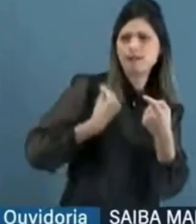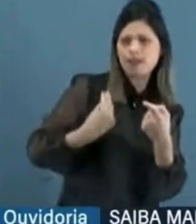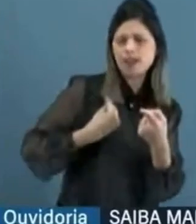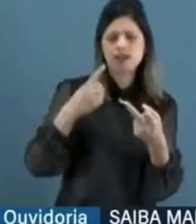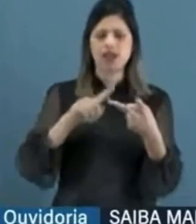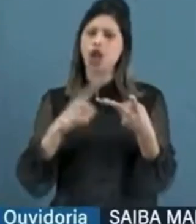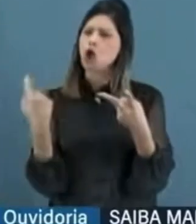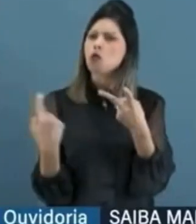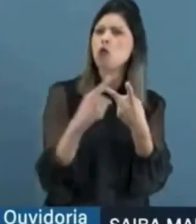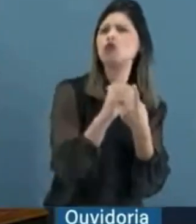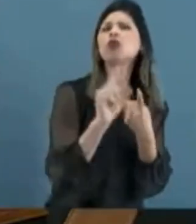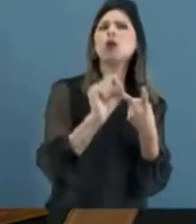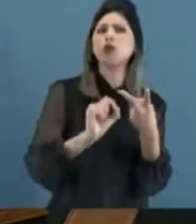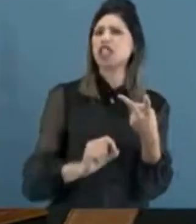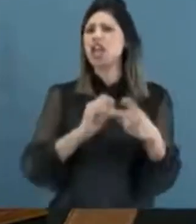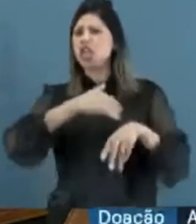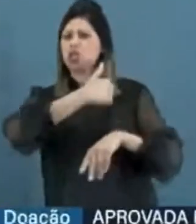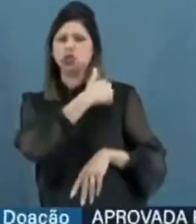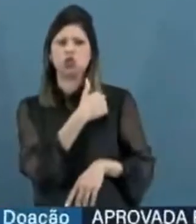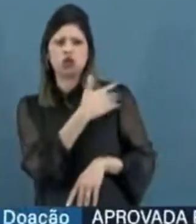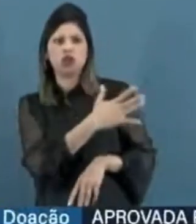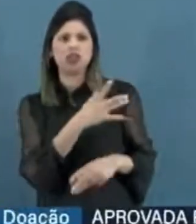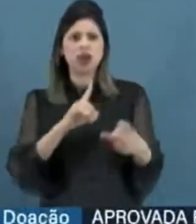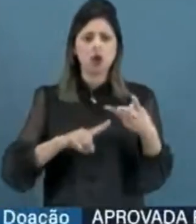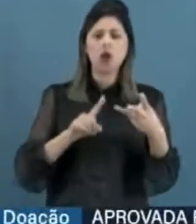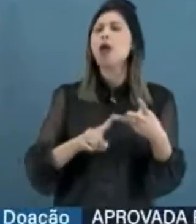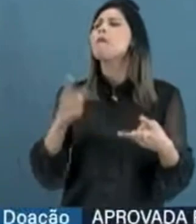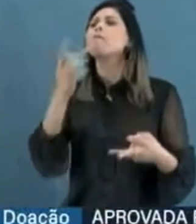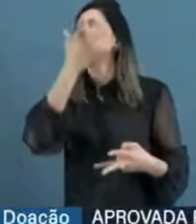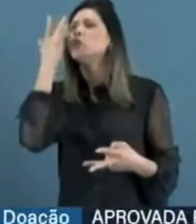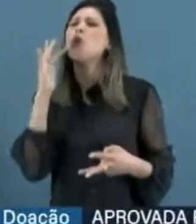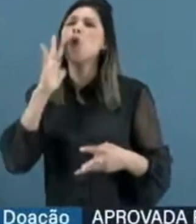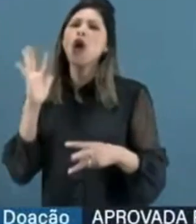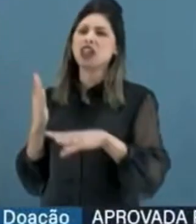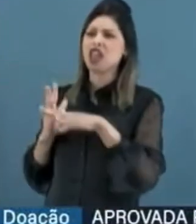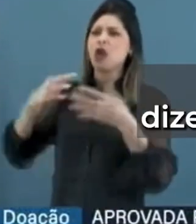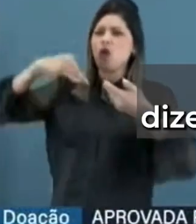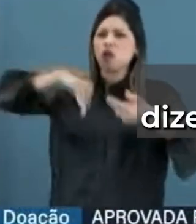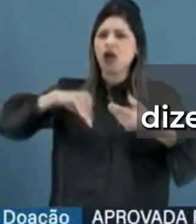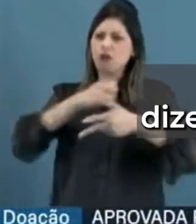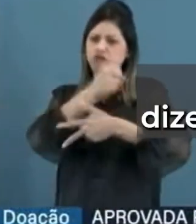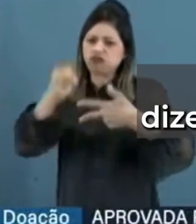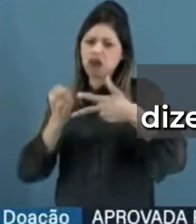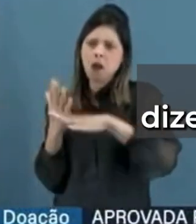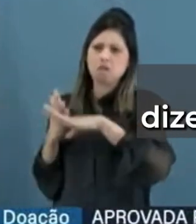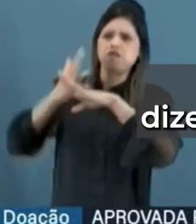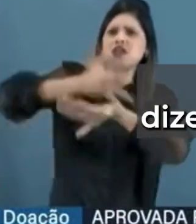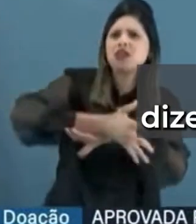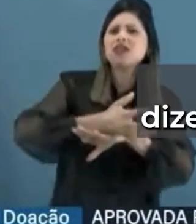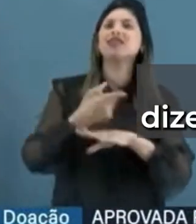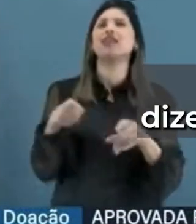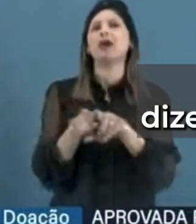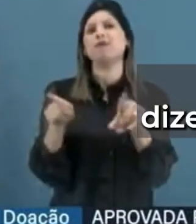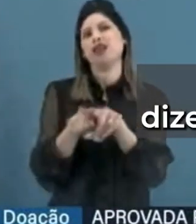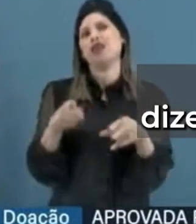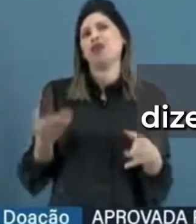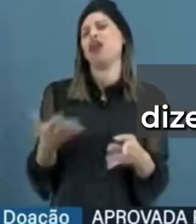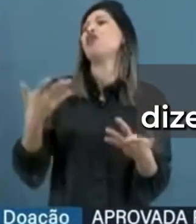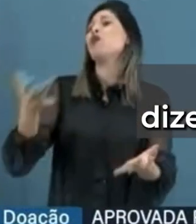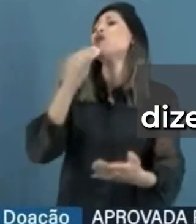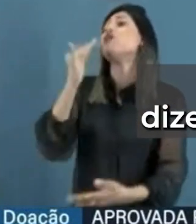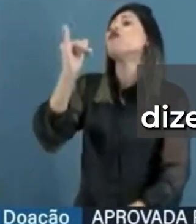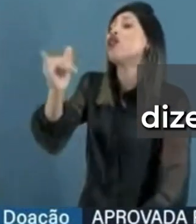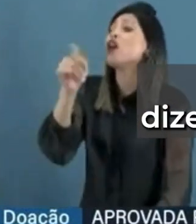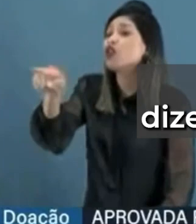cometeu crime de exclusão, para quem invadiu os 3 poderes, para quem golpeou a democracia. Portanto, presidente, eu termino aqui dizendo que essa CPI que Vossa